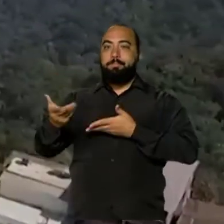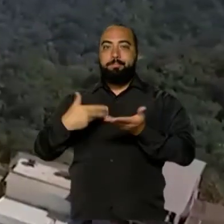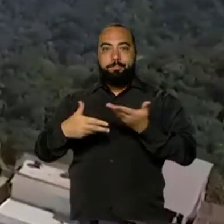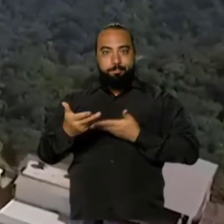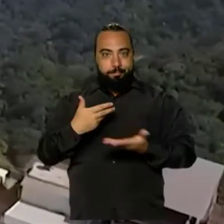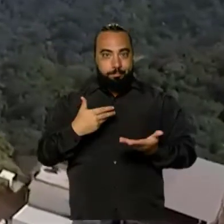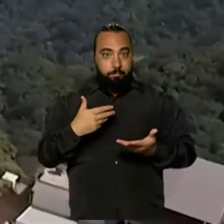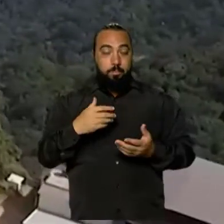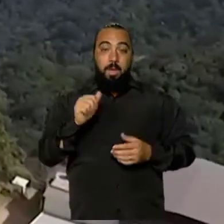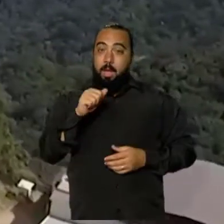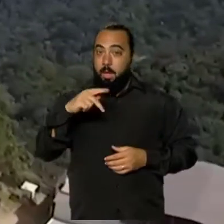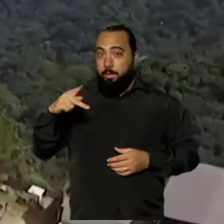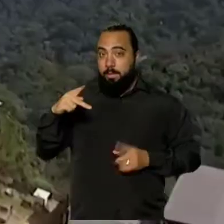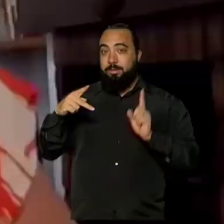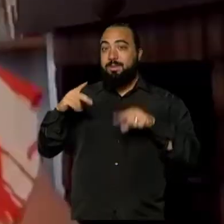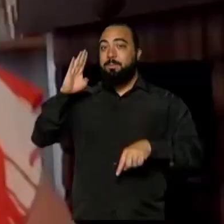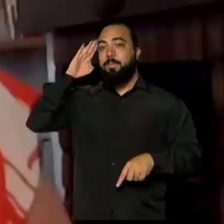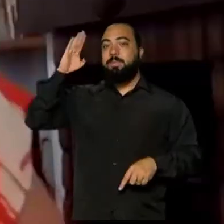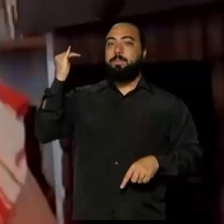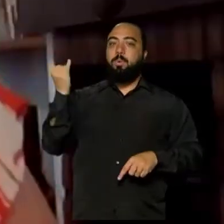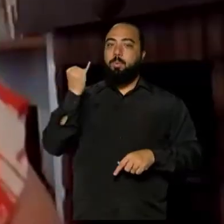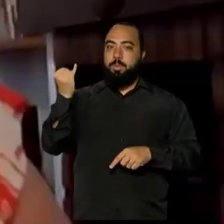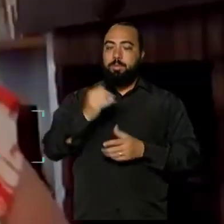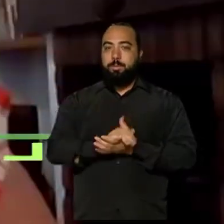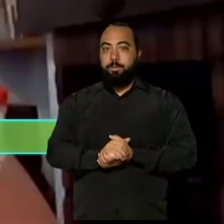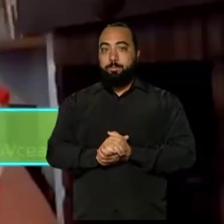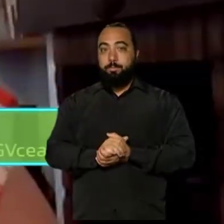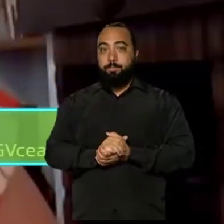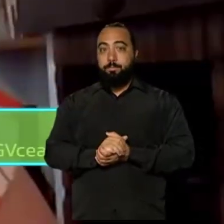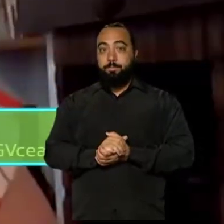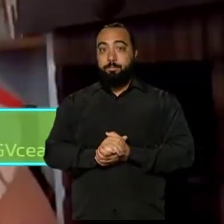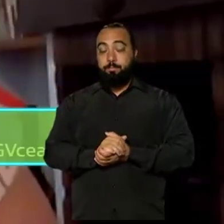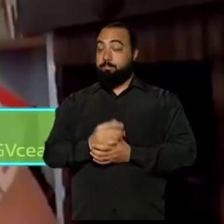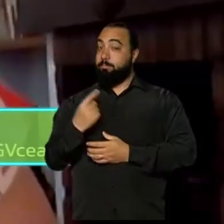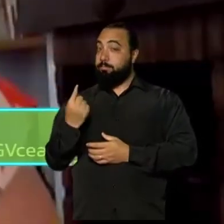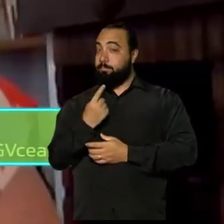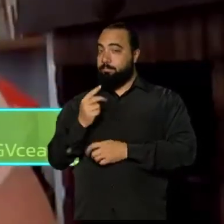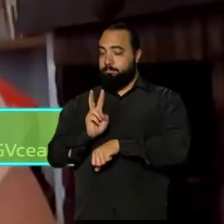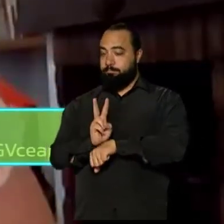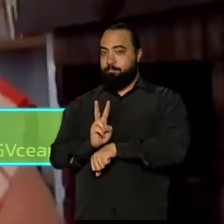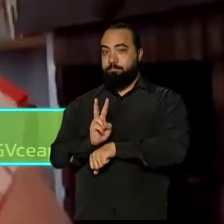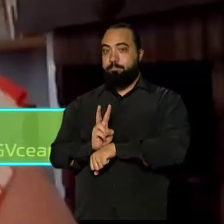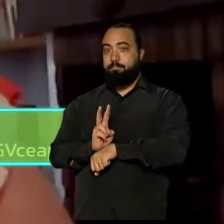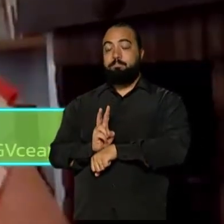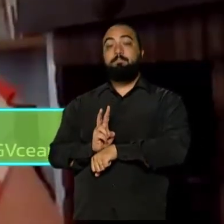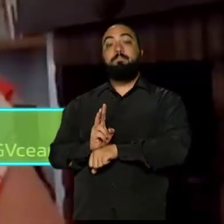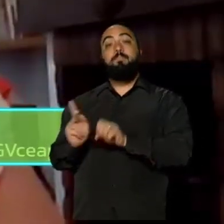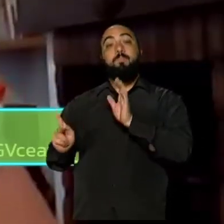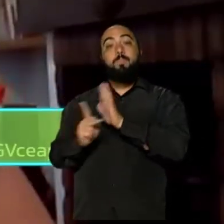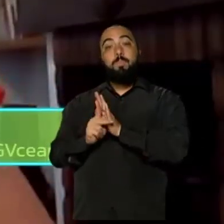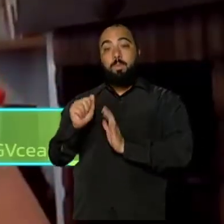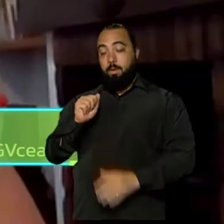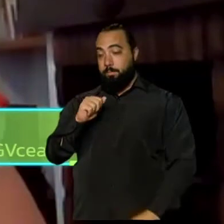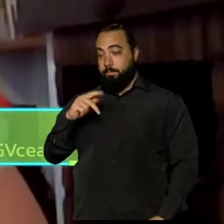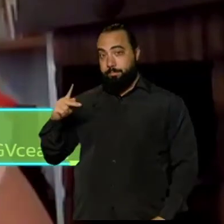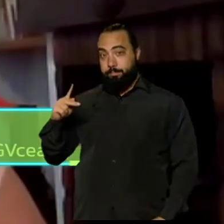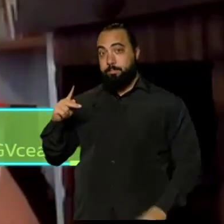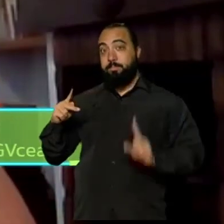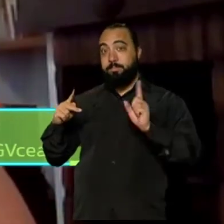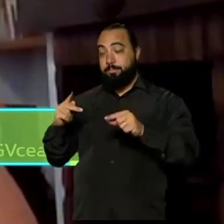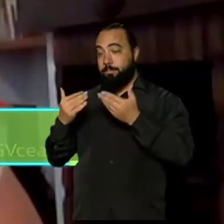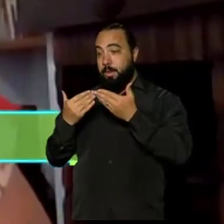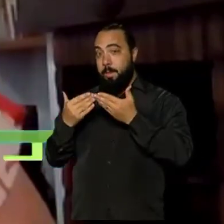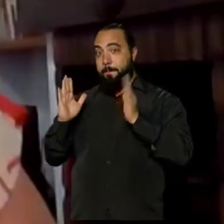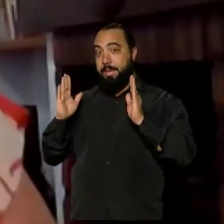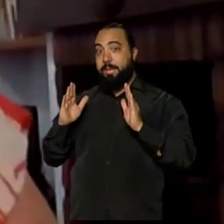aplicativo é fundamental para isso. A nossa expectativa de alcance do aplicativo é que a gente amplie